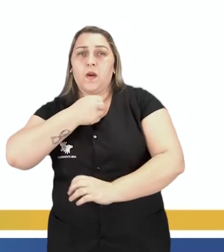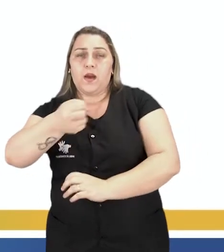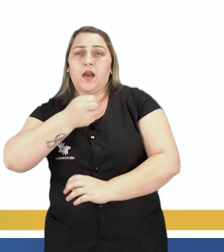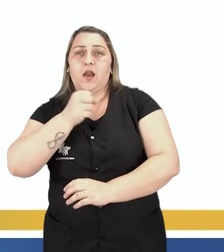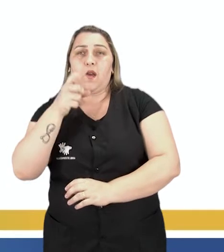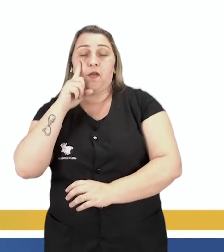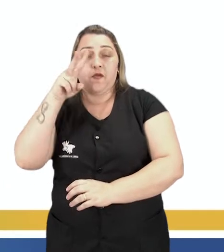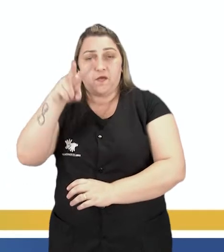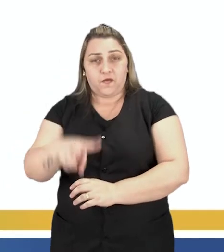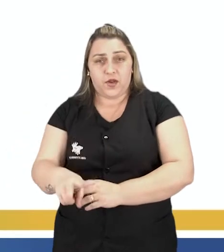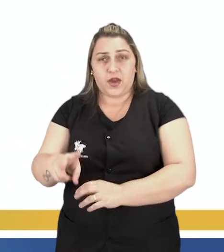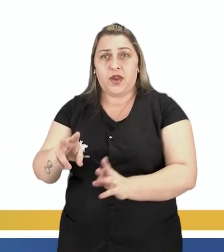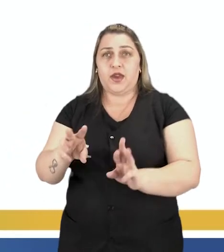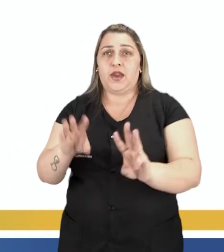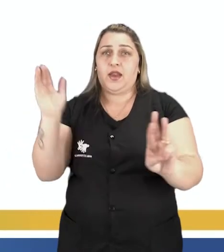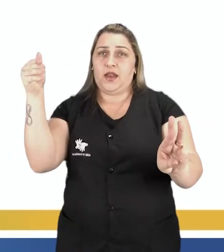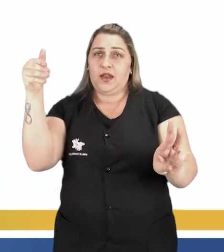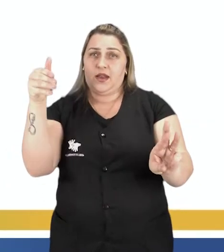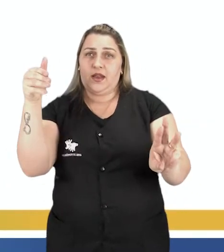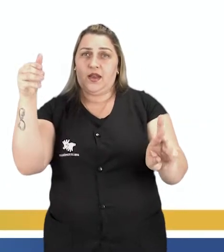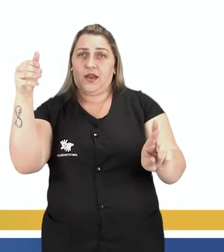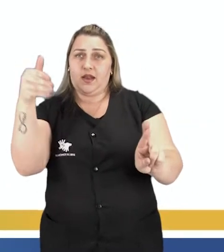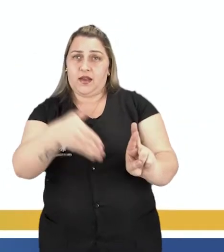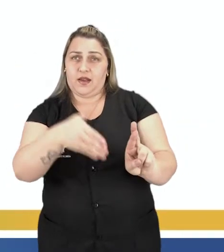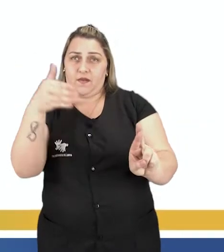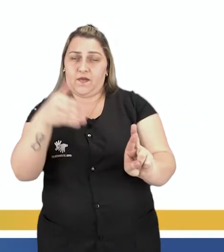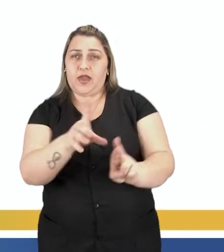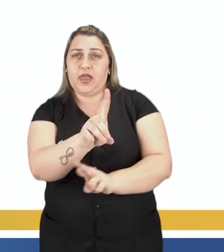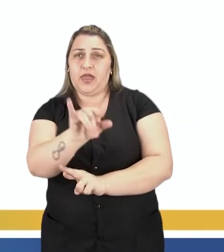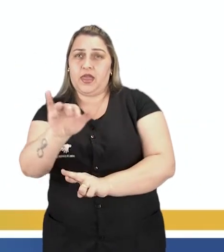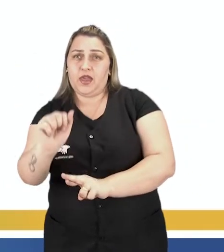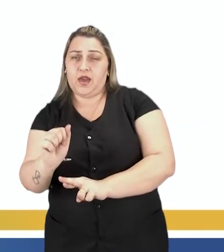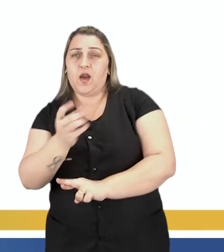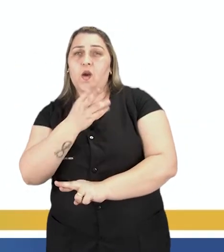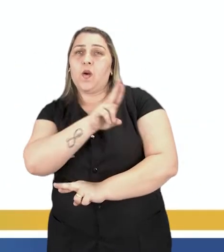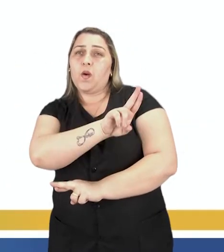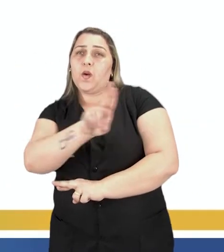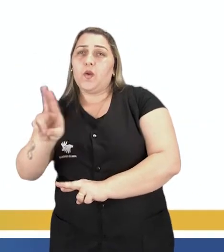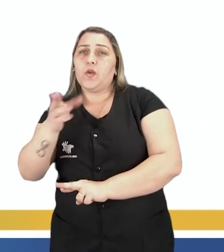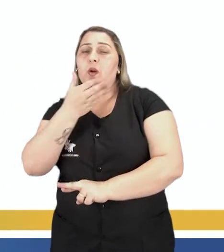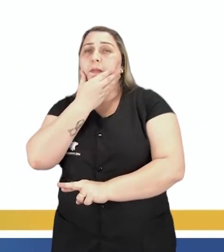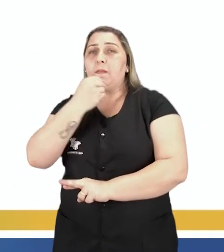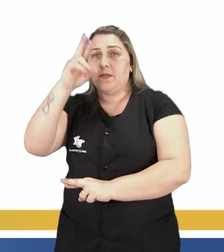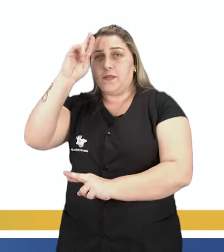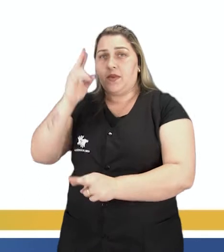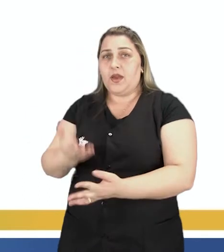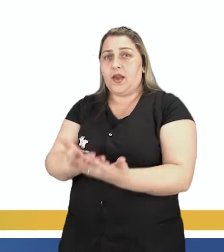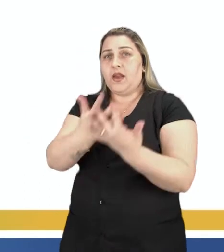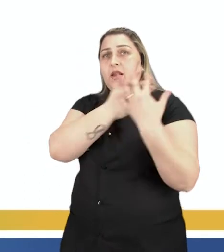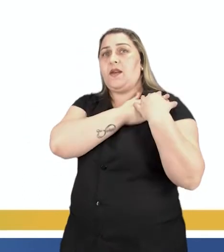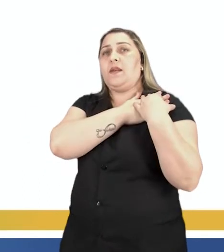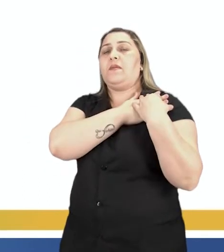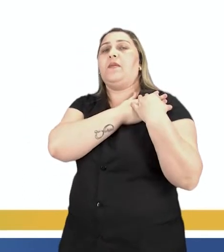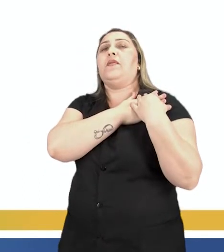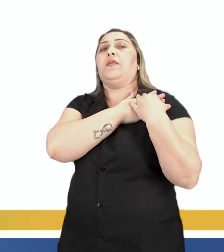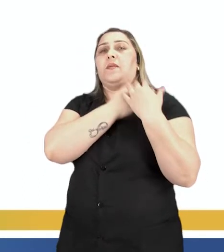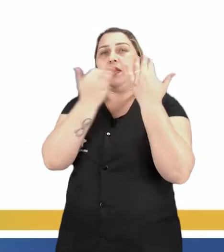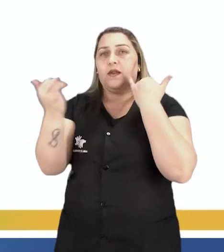verifique se há referências às fontes consultadas, data ou o nome do autor responsável pela informação